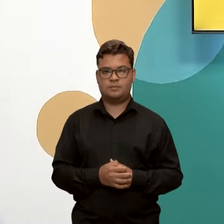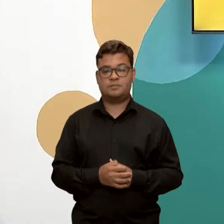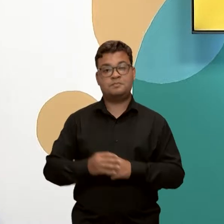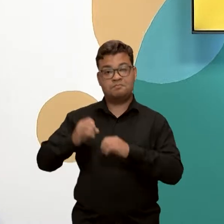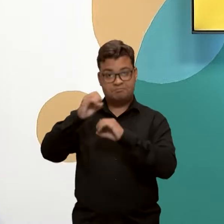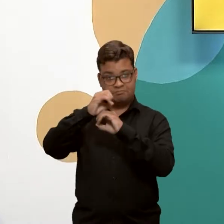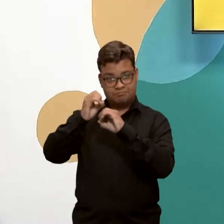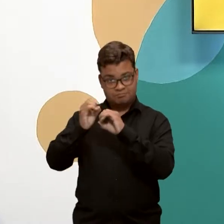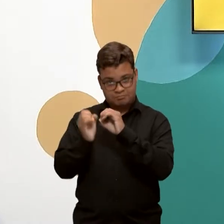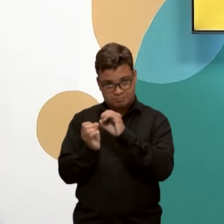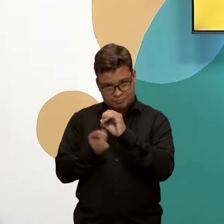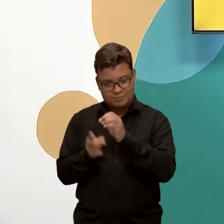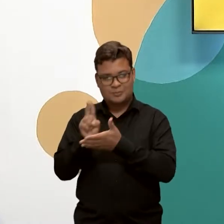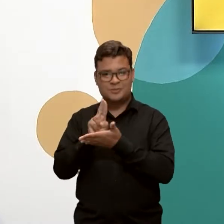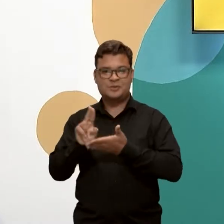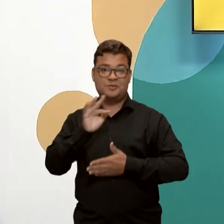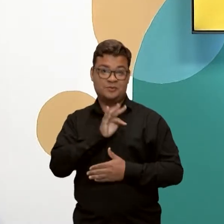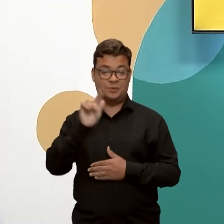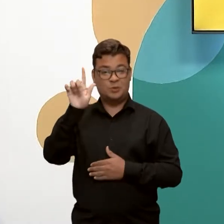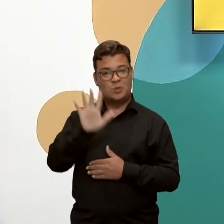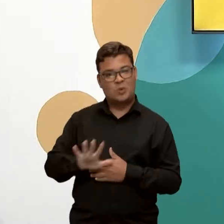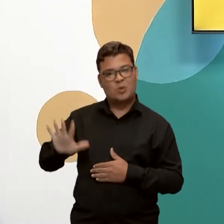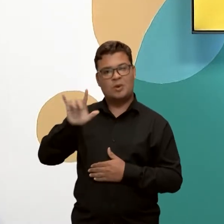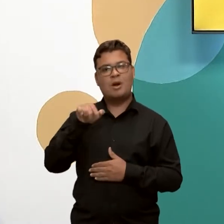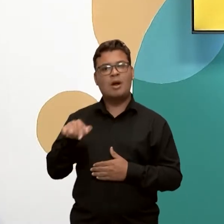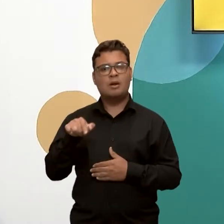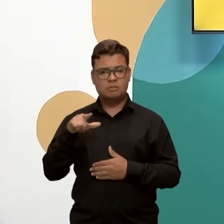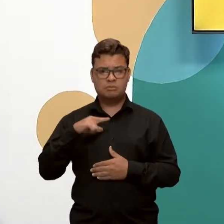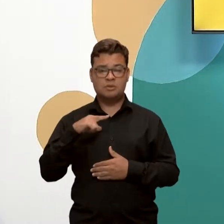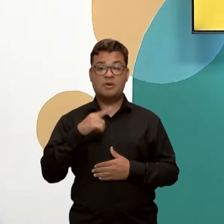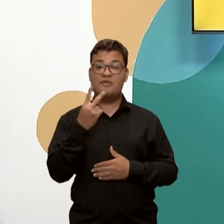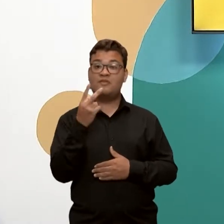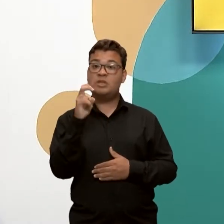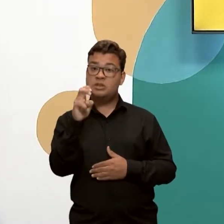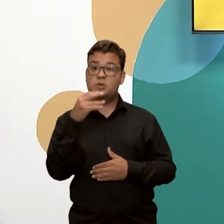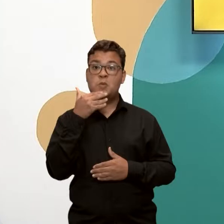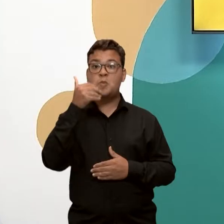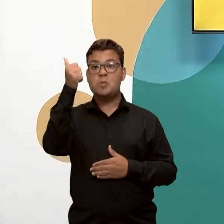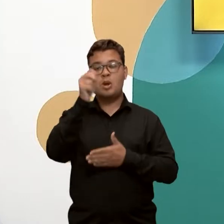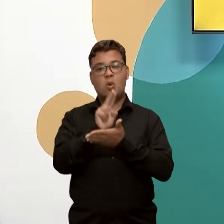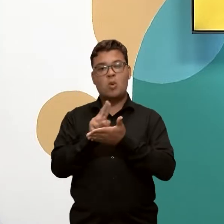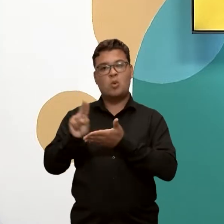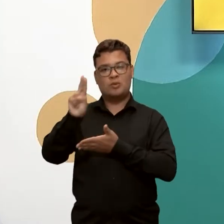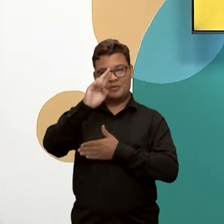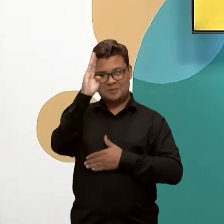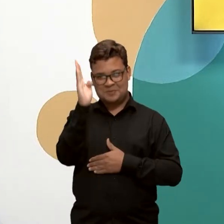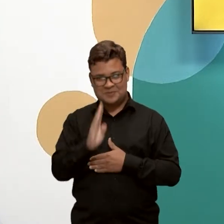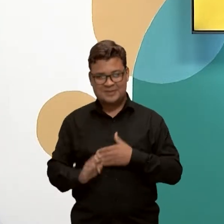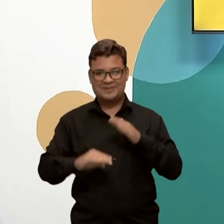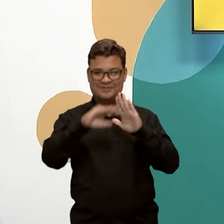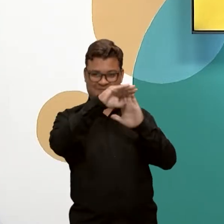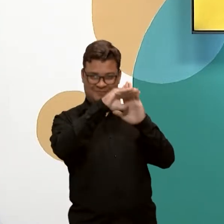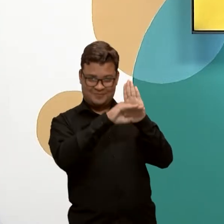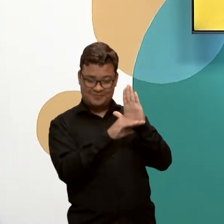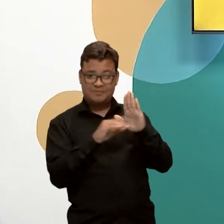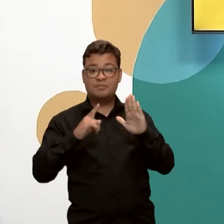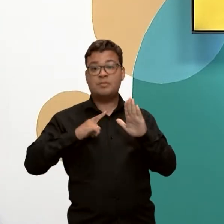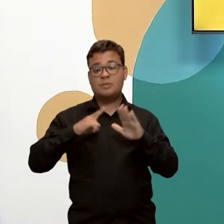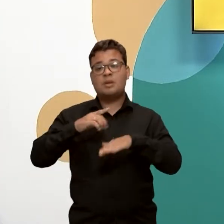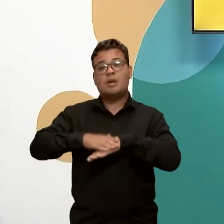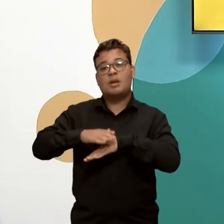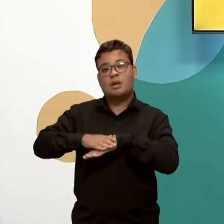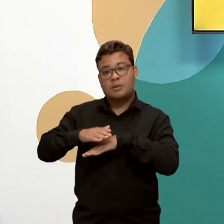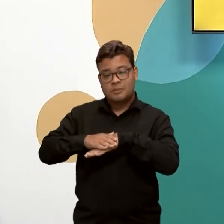a Universidade Federal de Goiás está entre as 25 melhores universidades do Brasil, segundo o